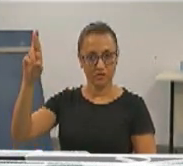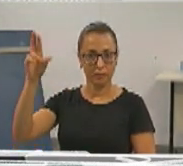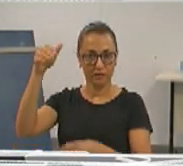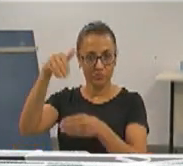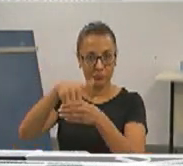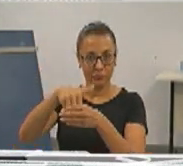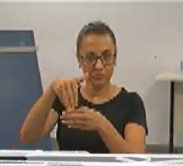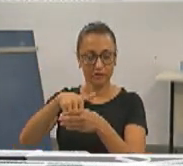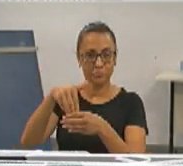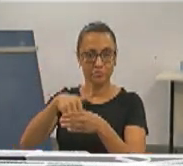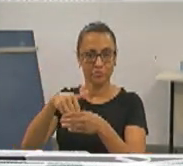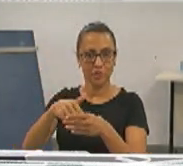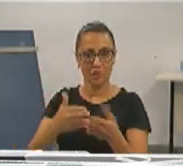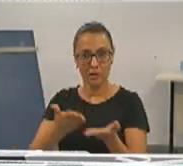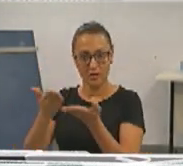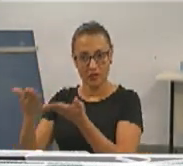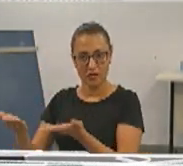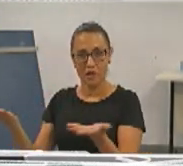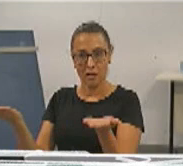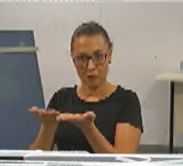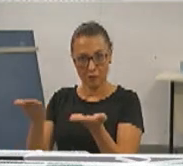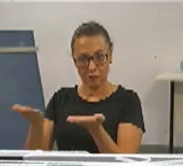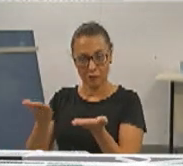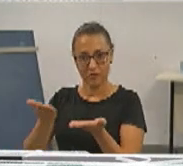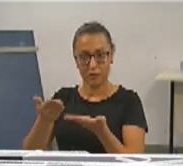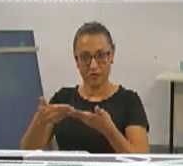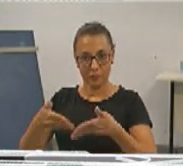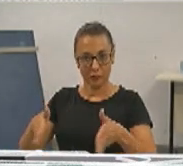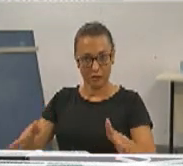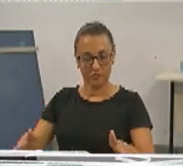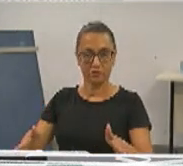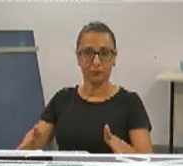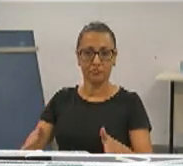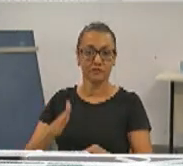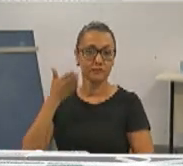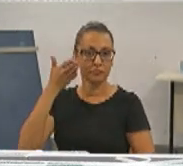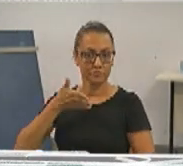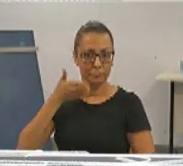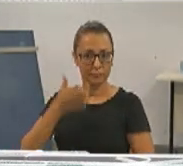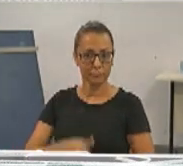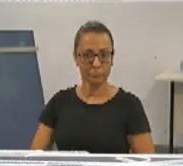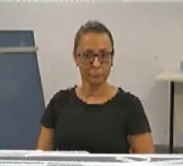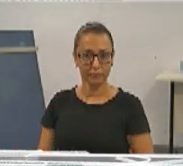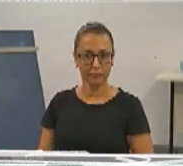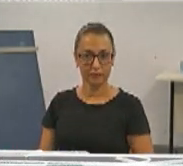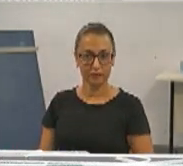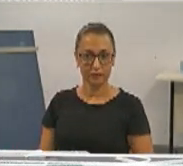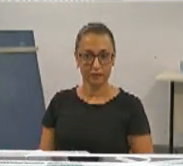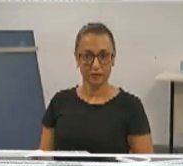quem passo a palavra para que dê prosseguimento ao evento.